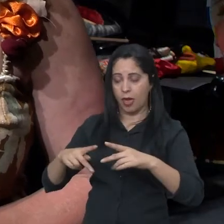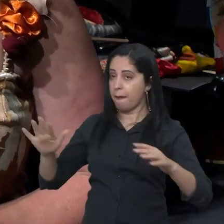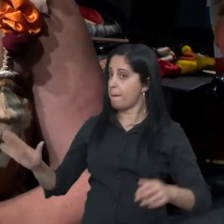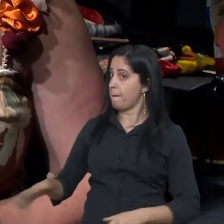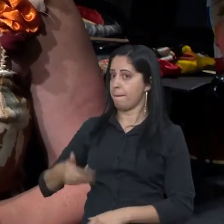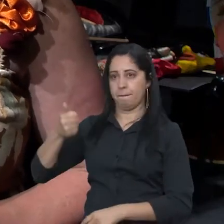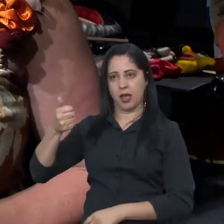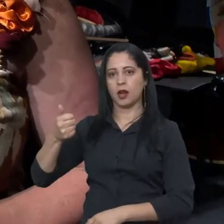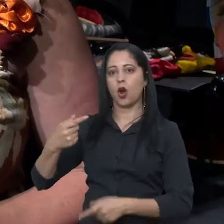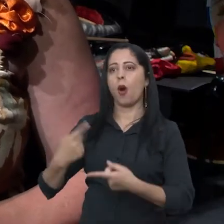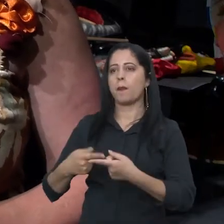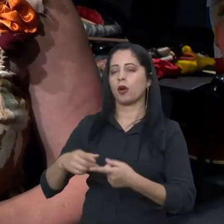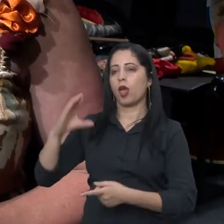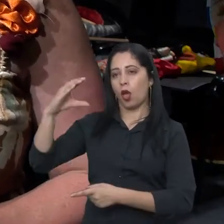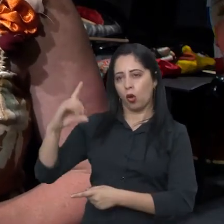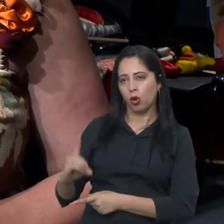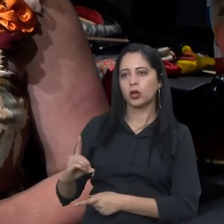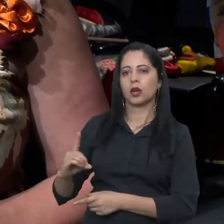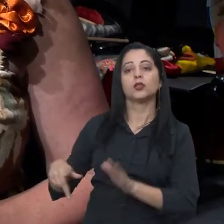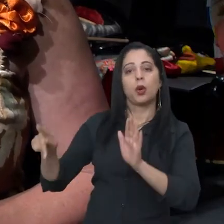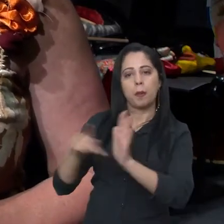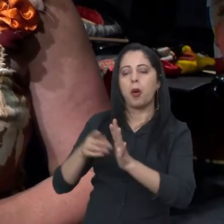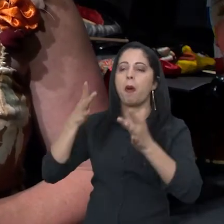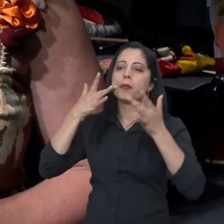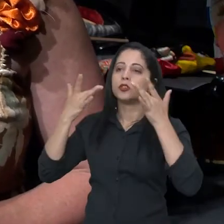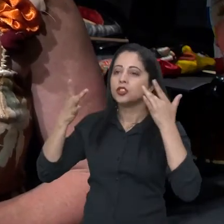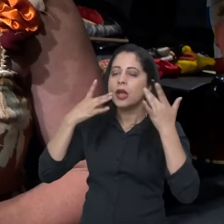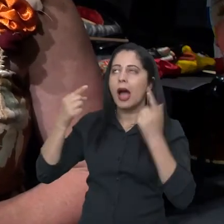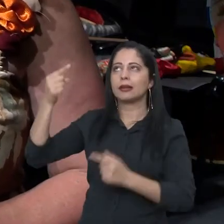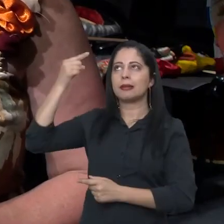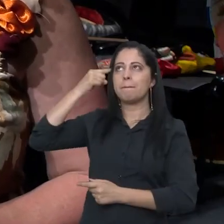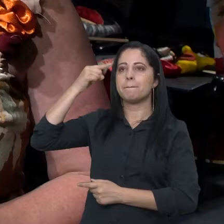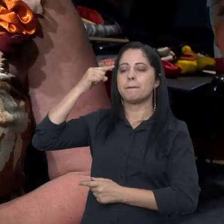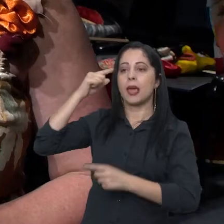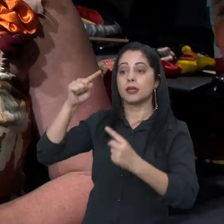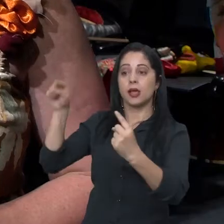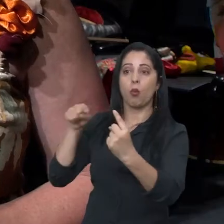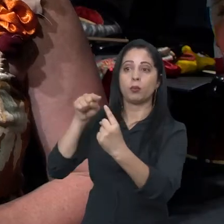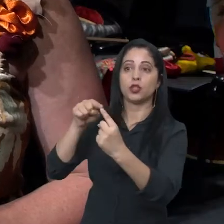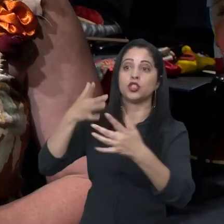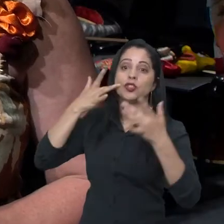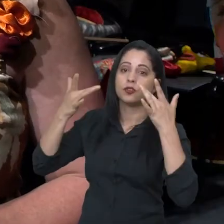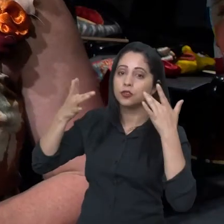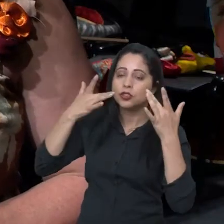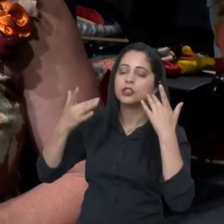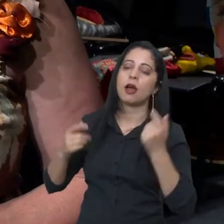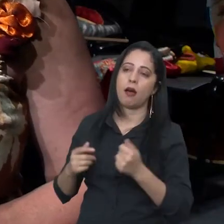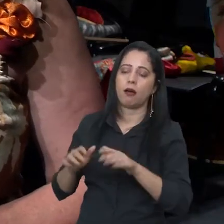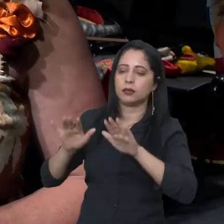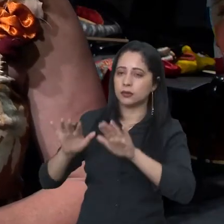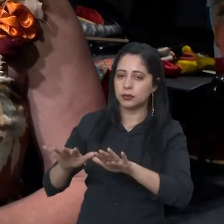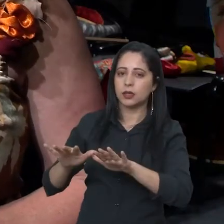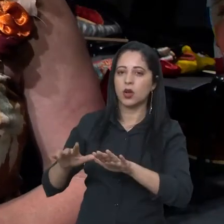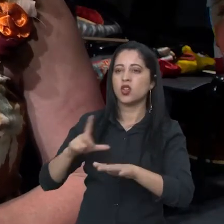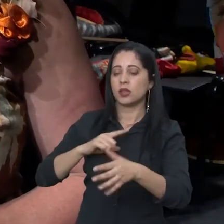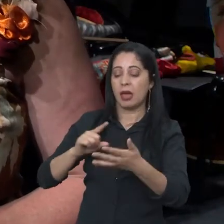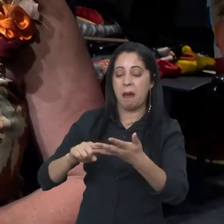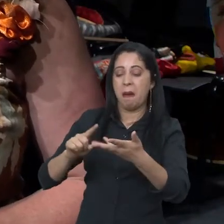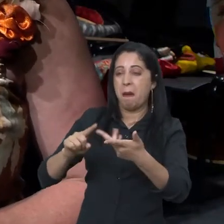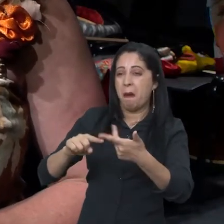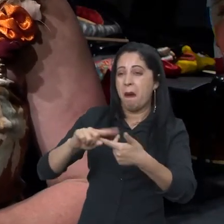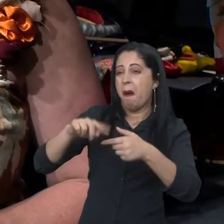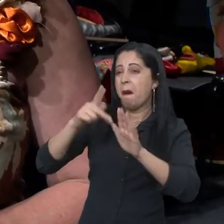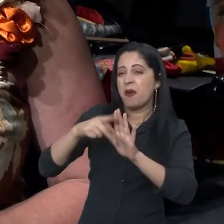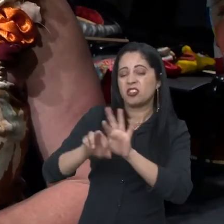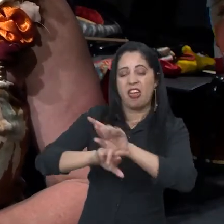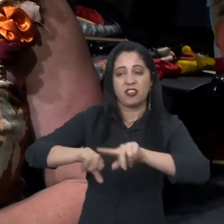privilégio de ter um coordenador que é da área de teatro e que pensa teatro, né? Então, quando o coordenador é da área, tem vários